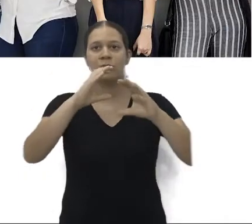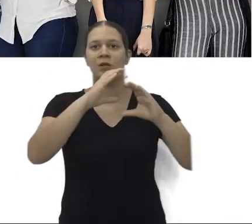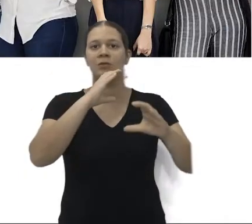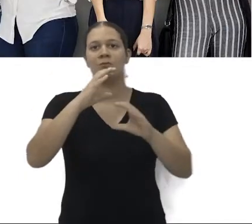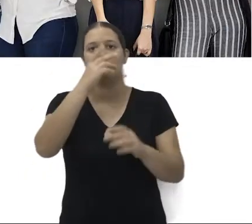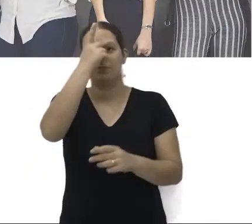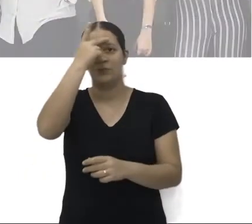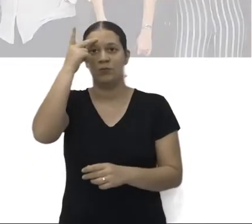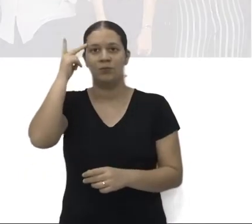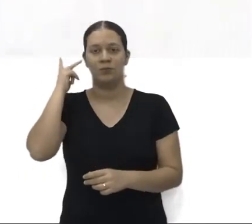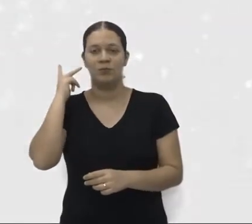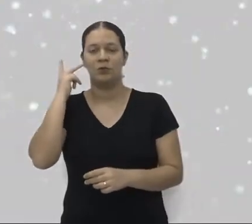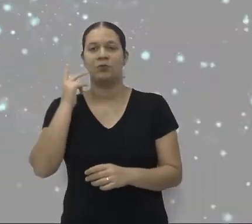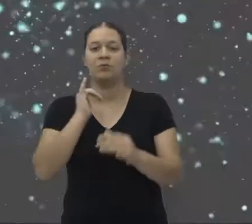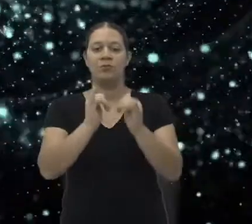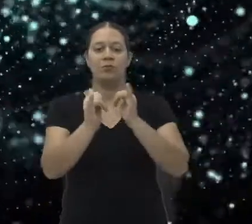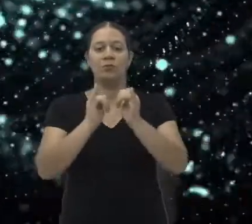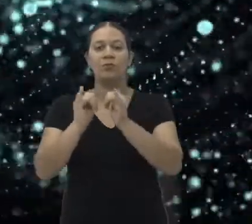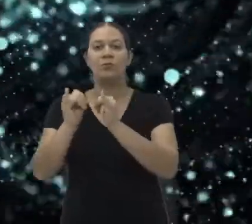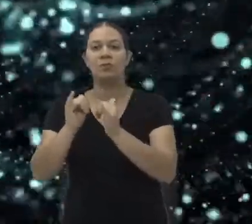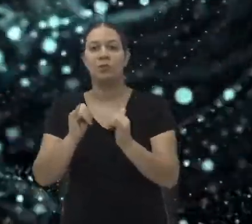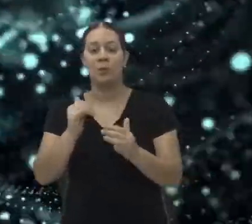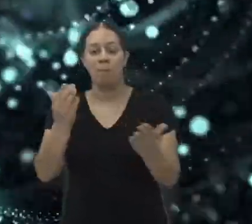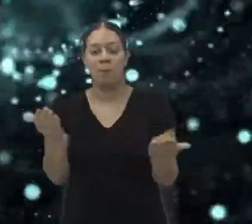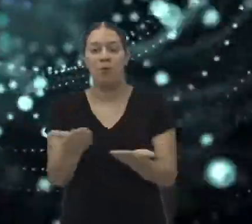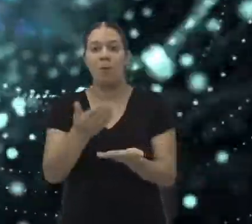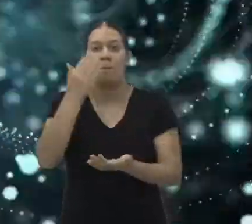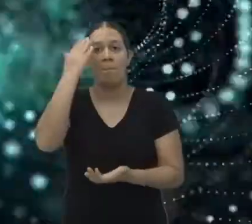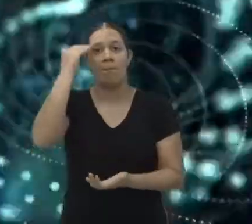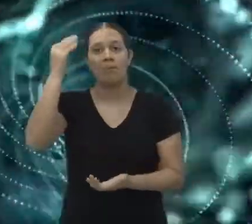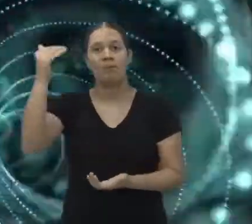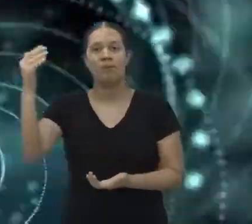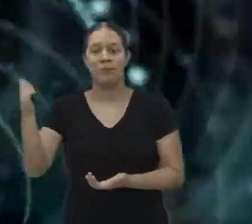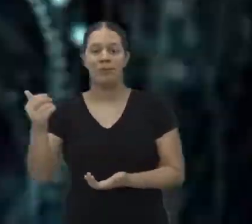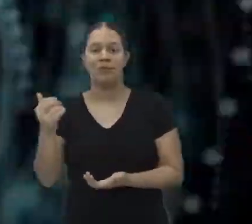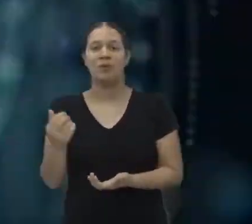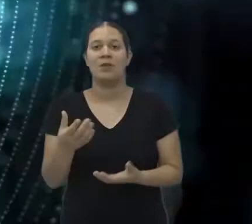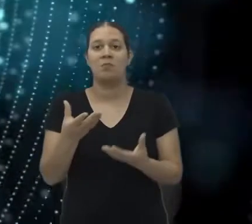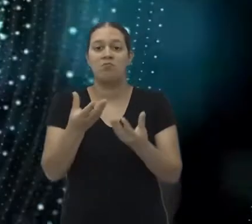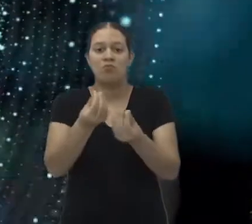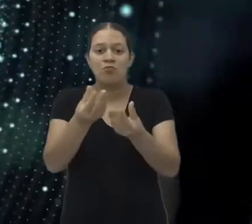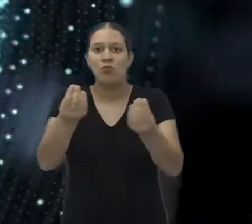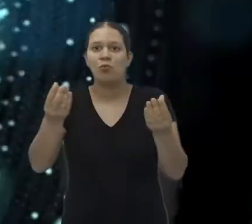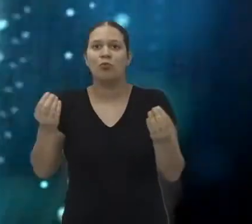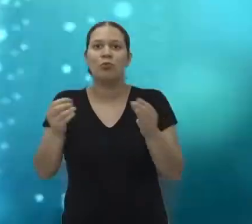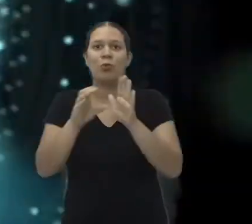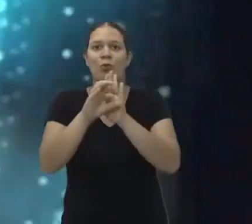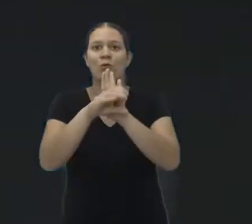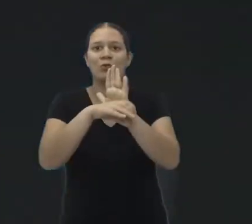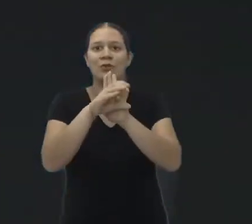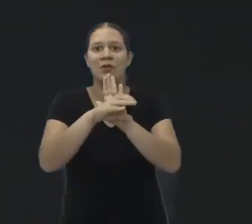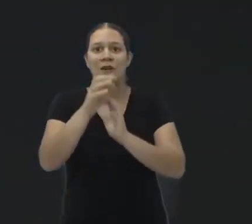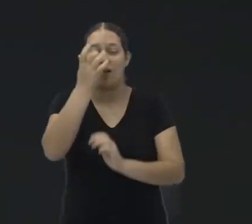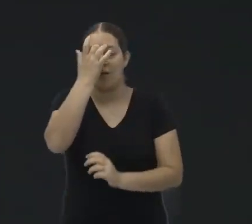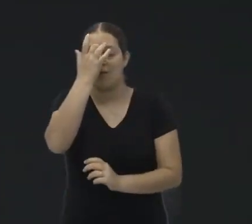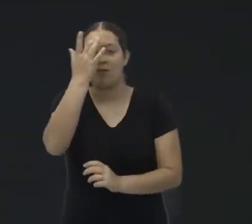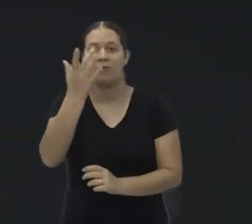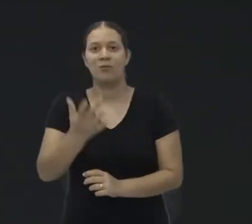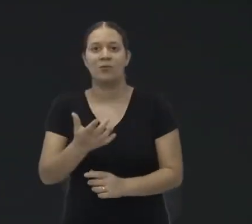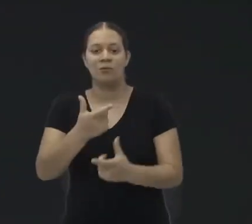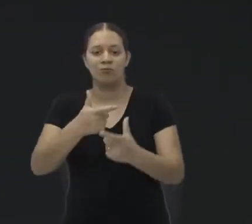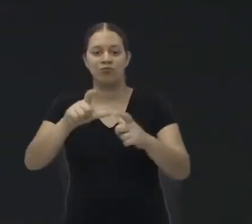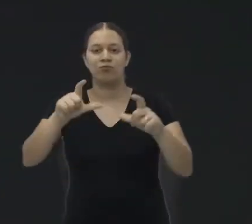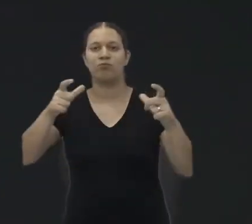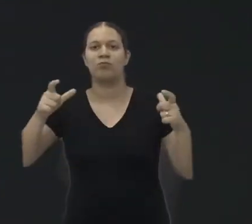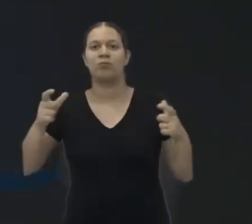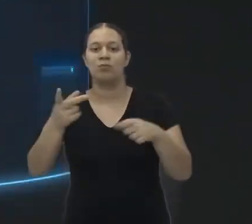de comunicação das pessoas. A internet se popularizou e fornece uma enorme quantidade de conteúdos, que